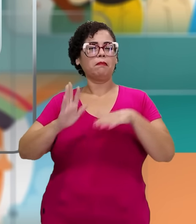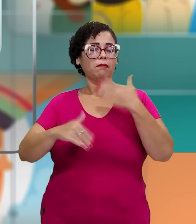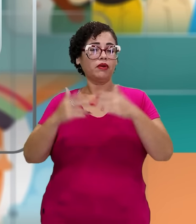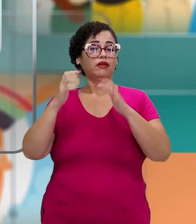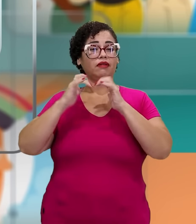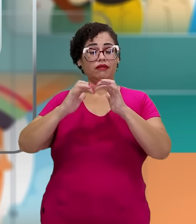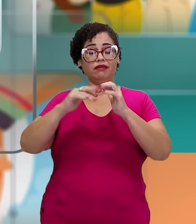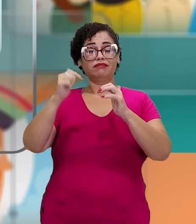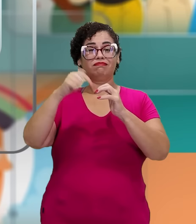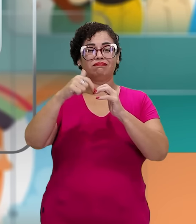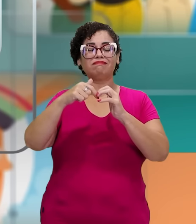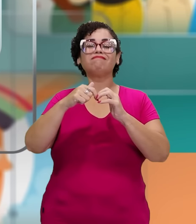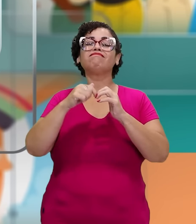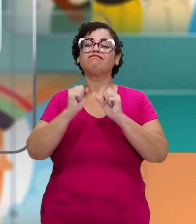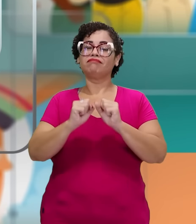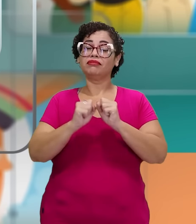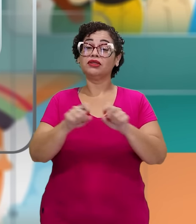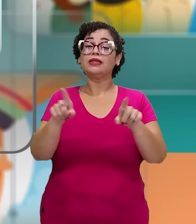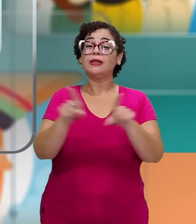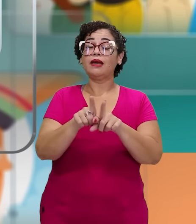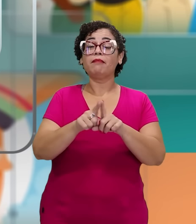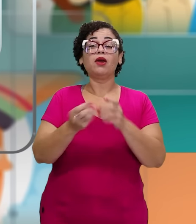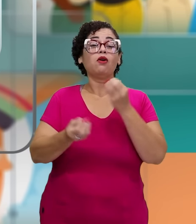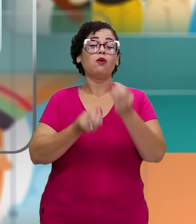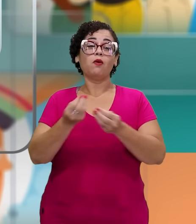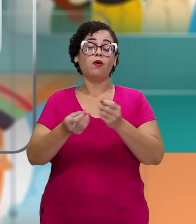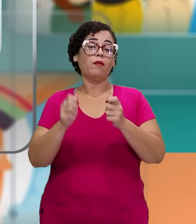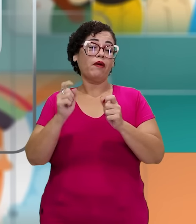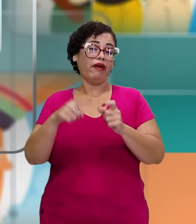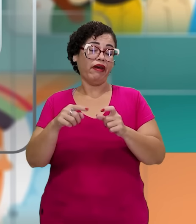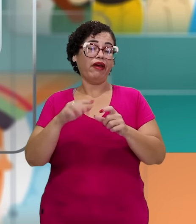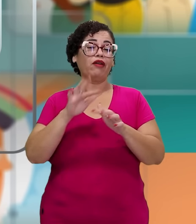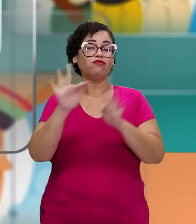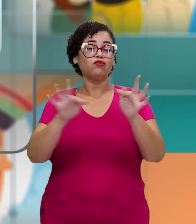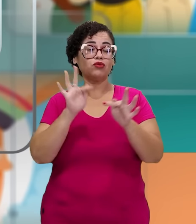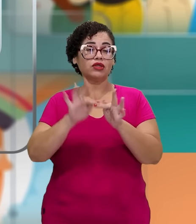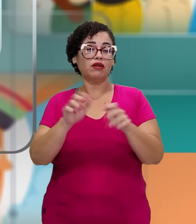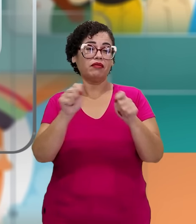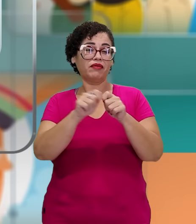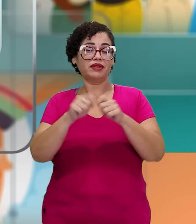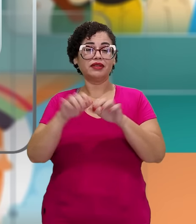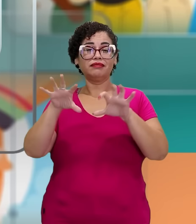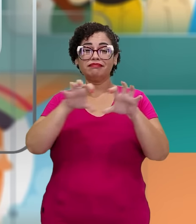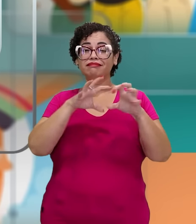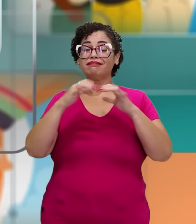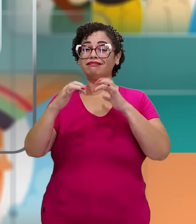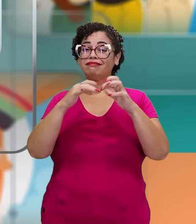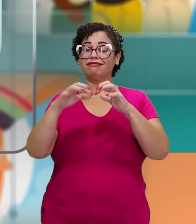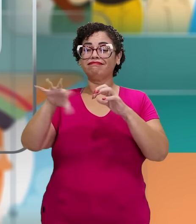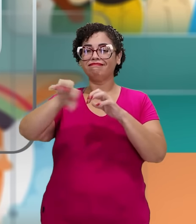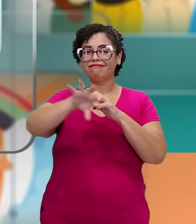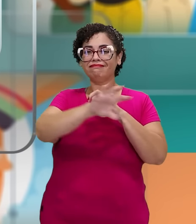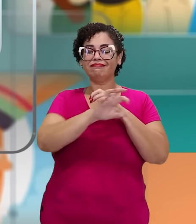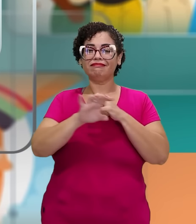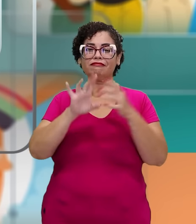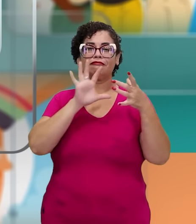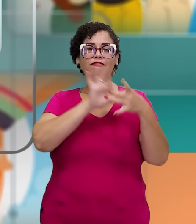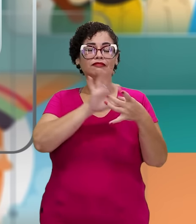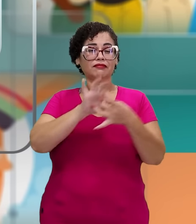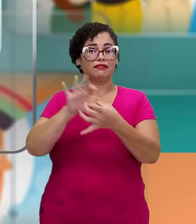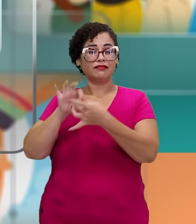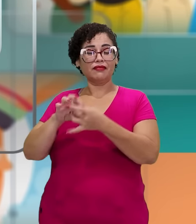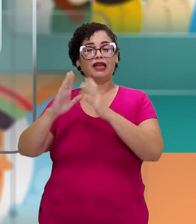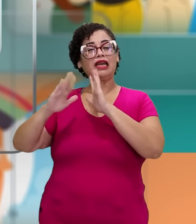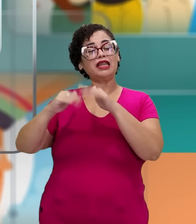neurobiológicos incluindo a formação e função de sinapses conectividade neuronal e